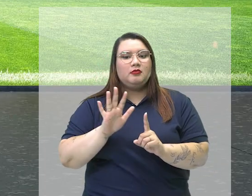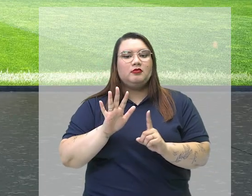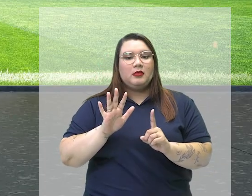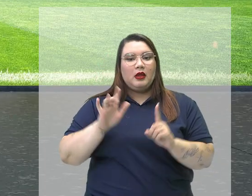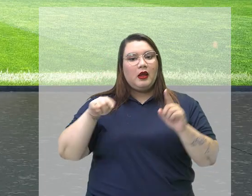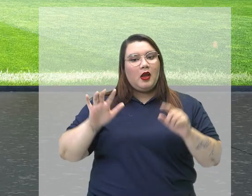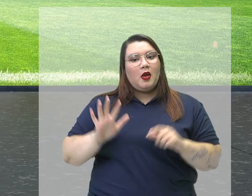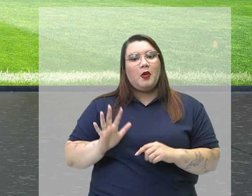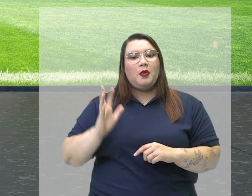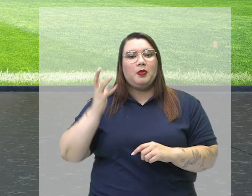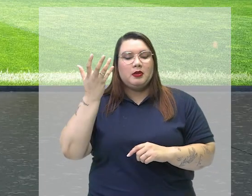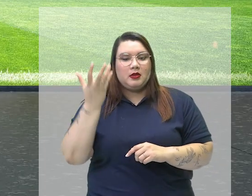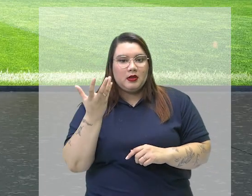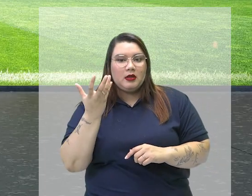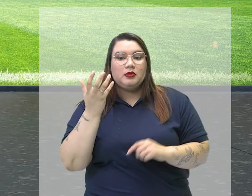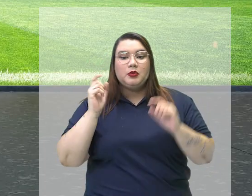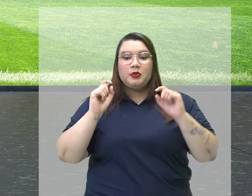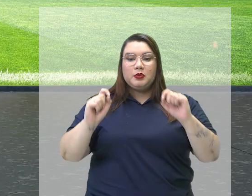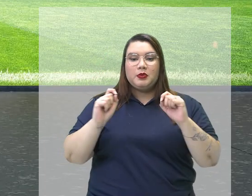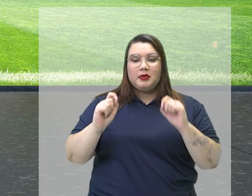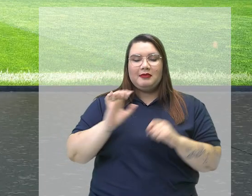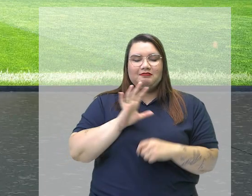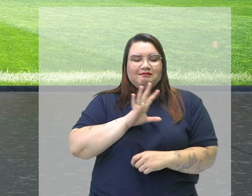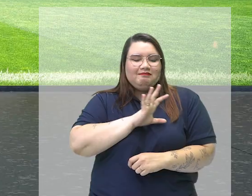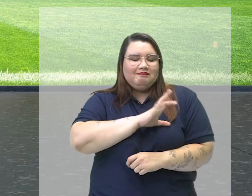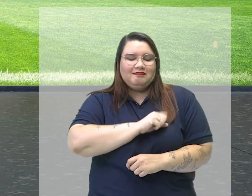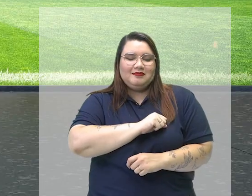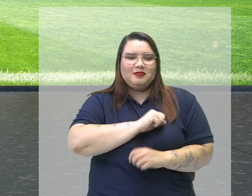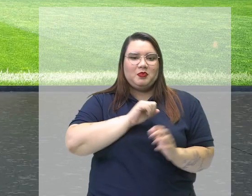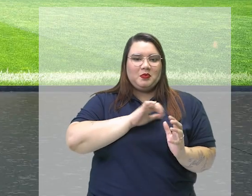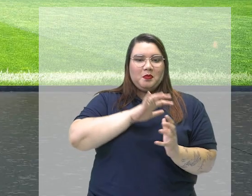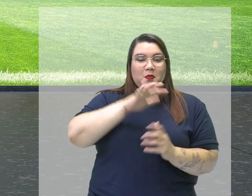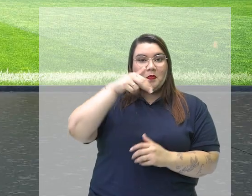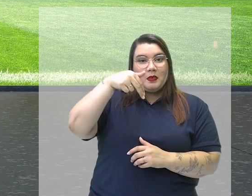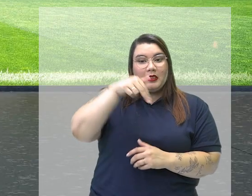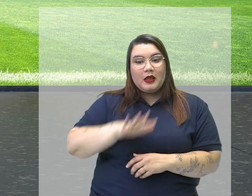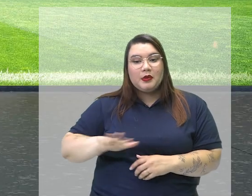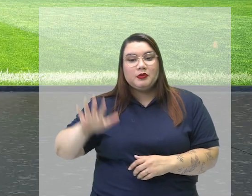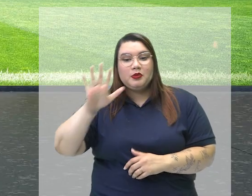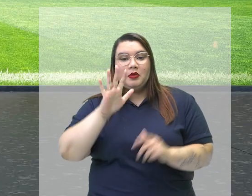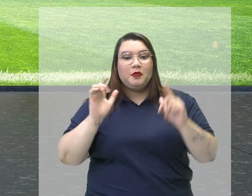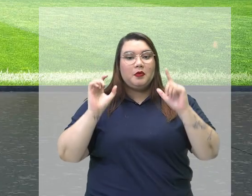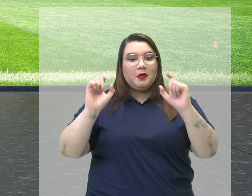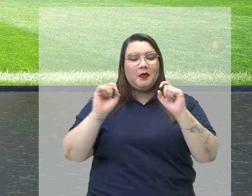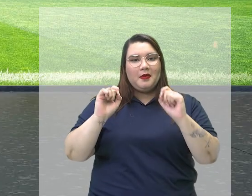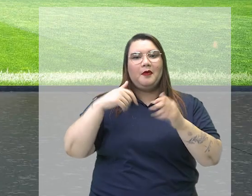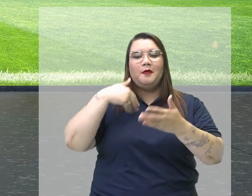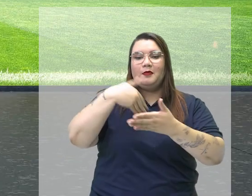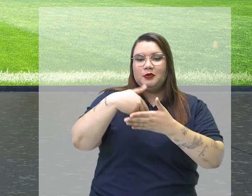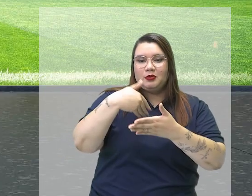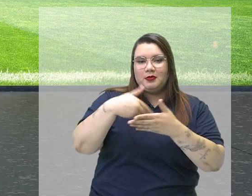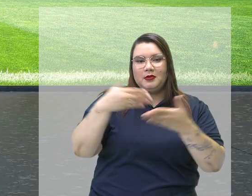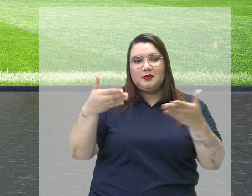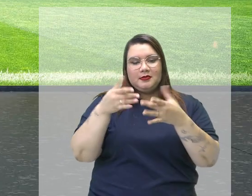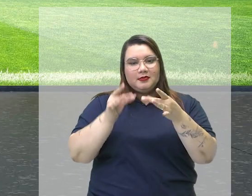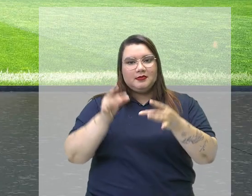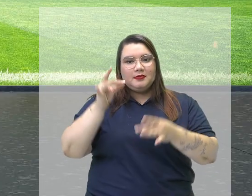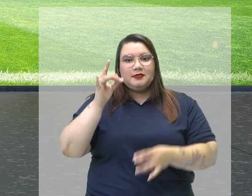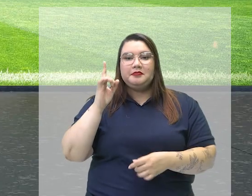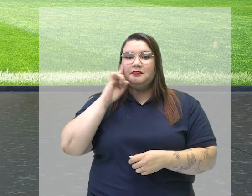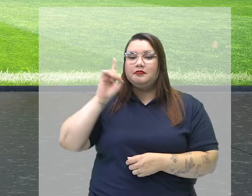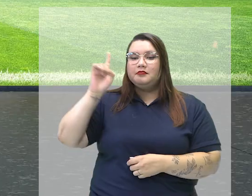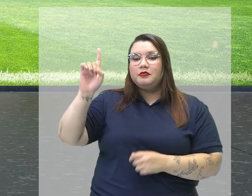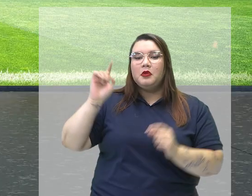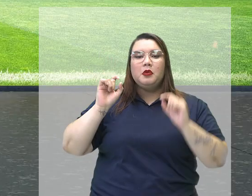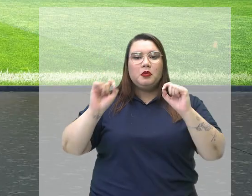gente sabe que aqui acontece, né, uma das nossas paixões nacional, que é o quê? O futebol. Vamos